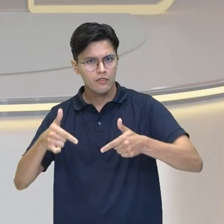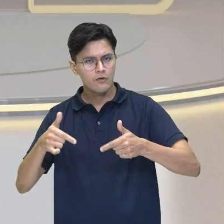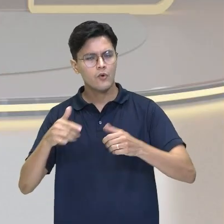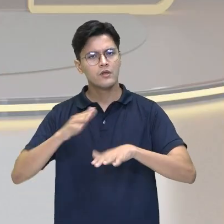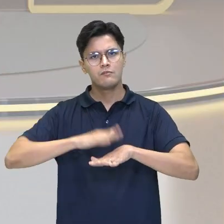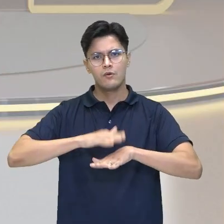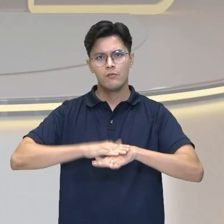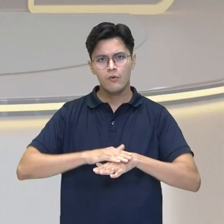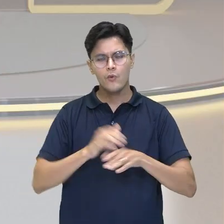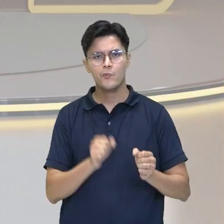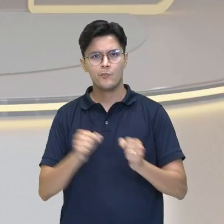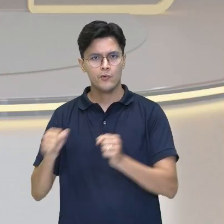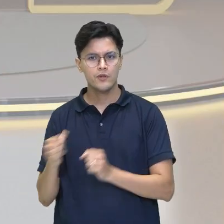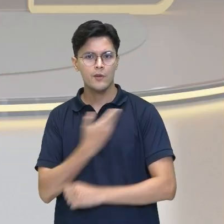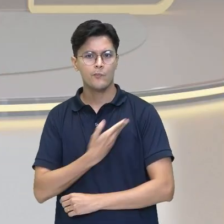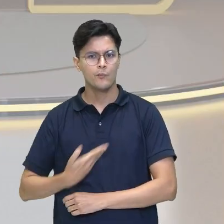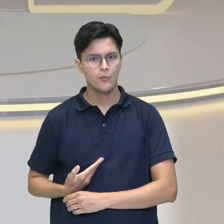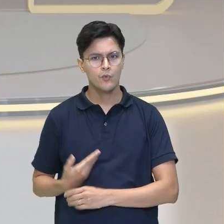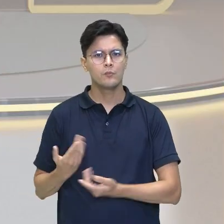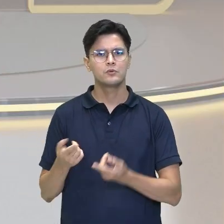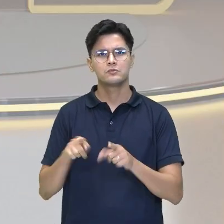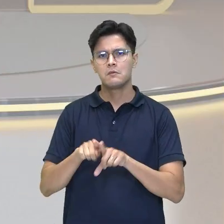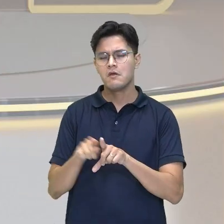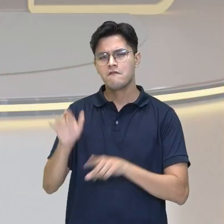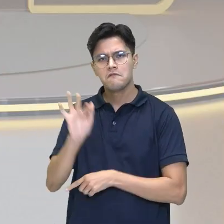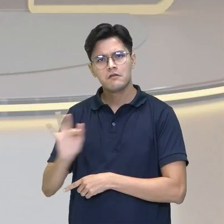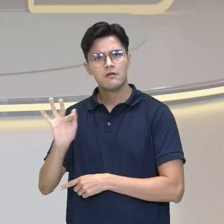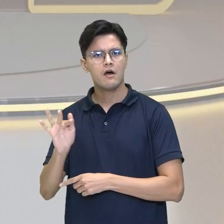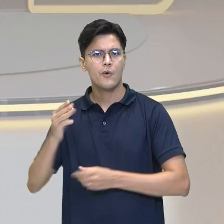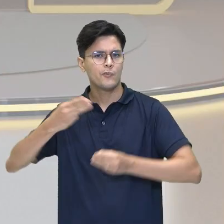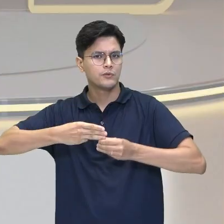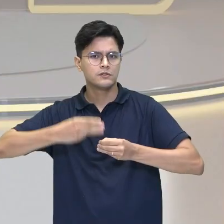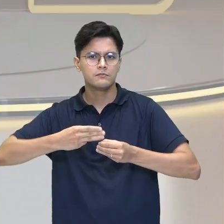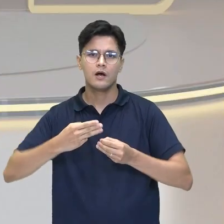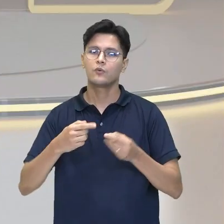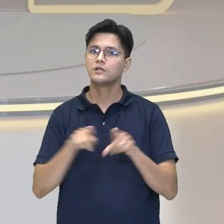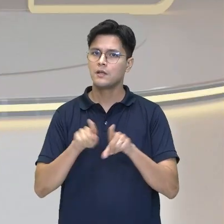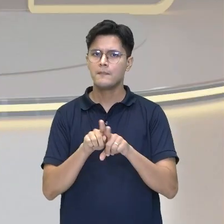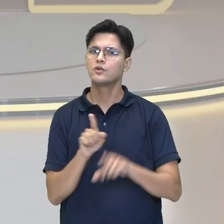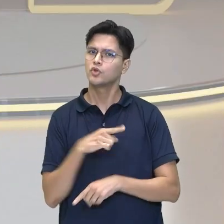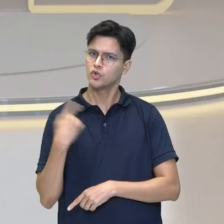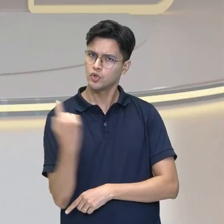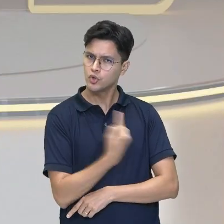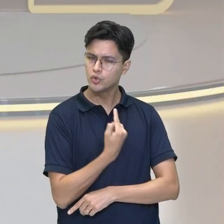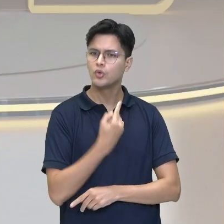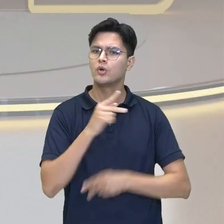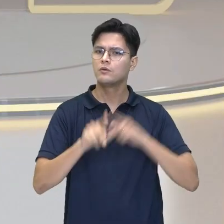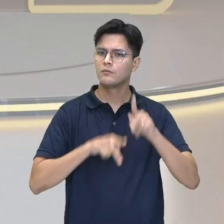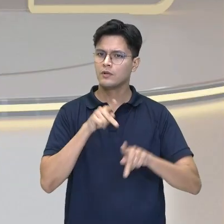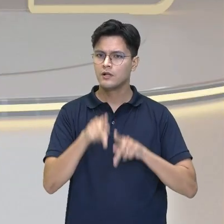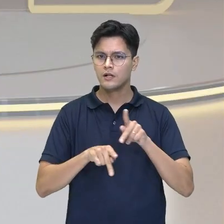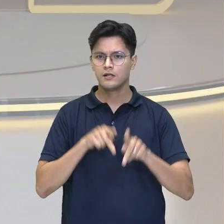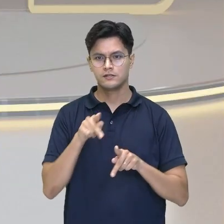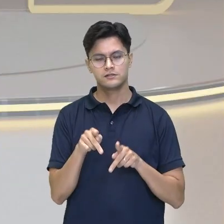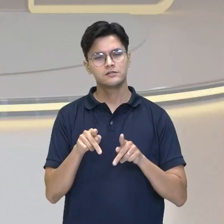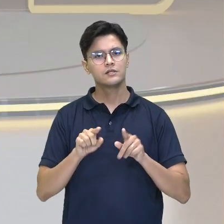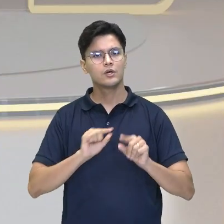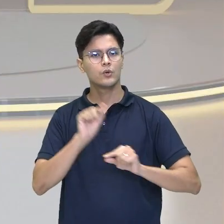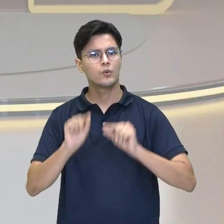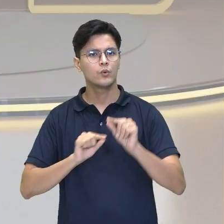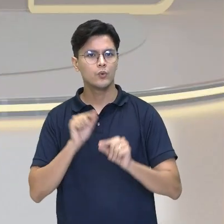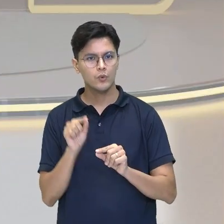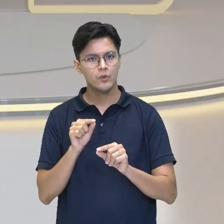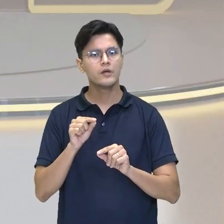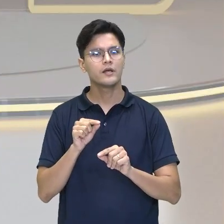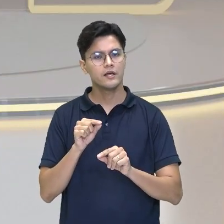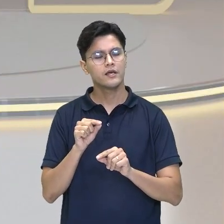estadual, federal, municipal, e seja por nós, que somos povos, né, que formamos essa imensa população